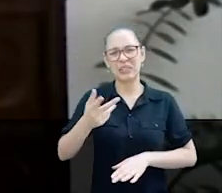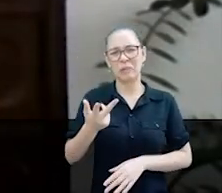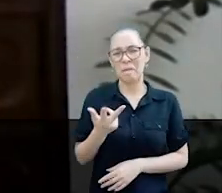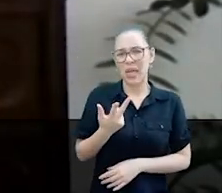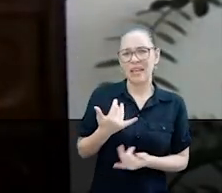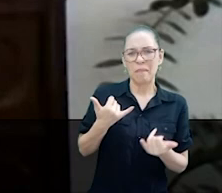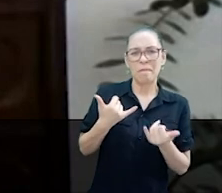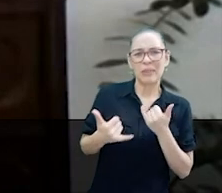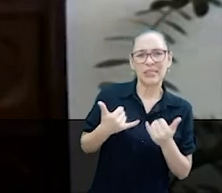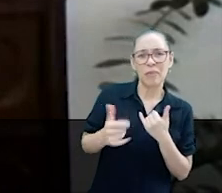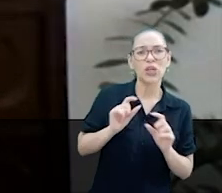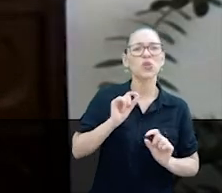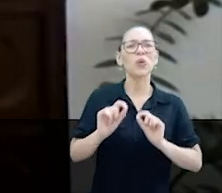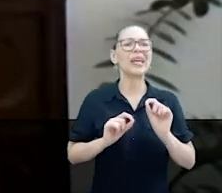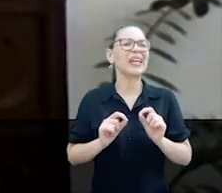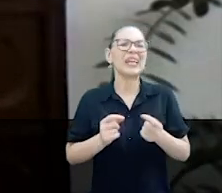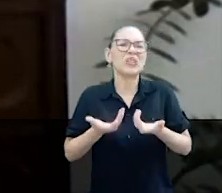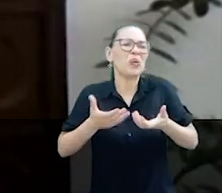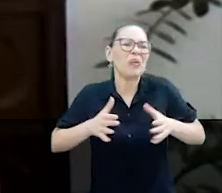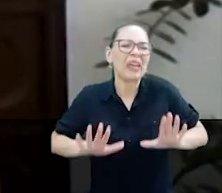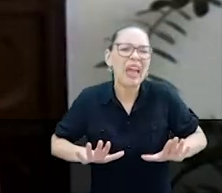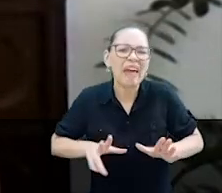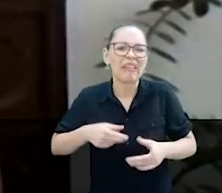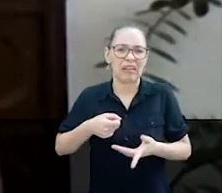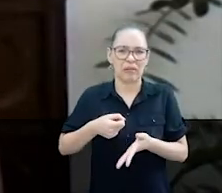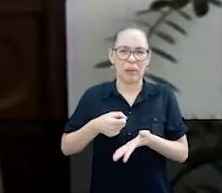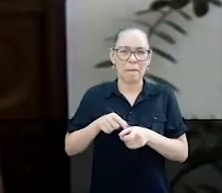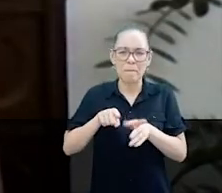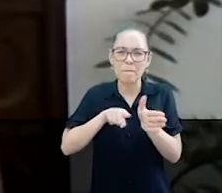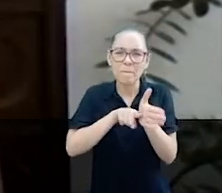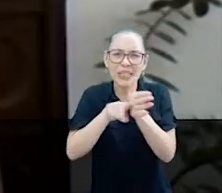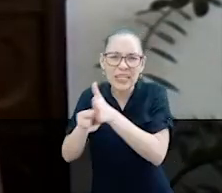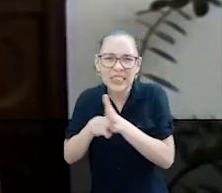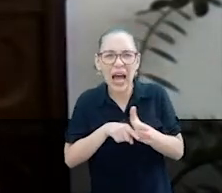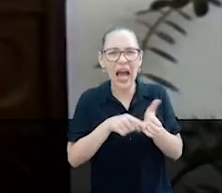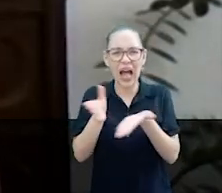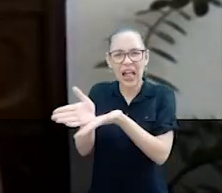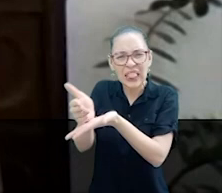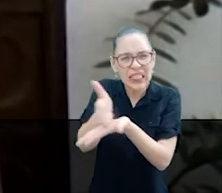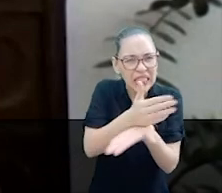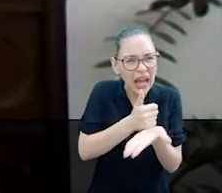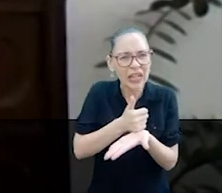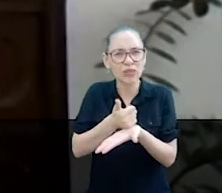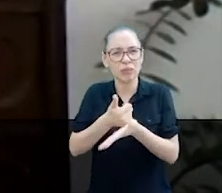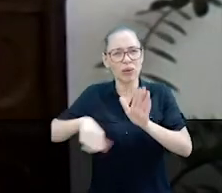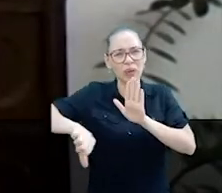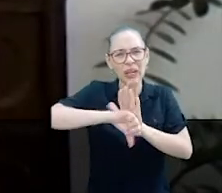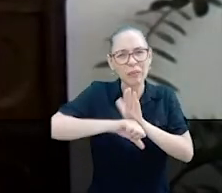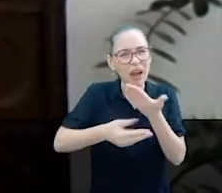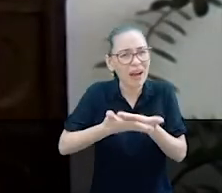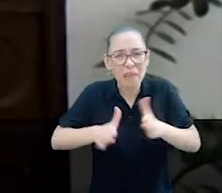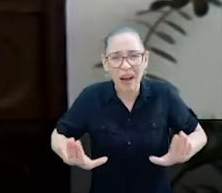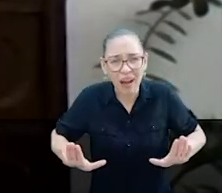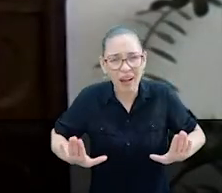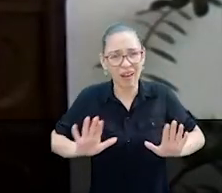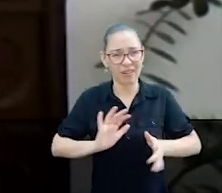interesse que existe em resolver, em elucidar e garantir qualquer tipo de reparação sobre esse